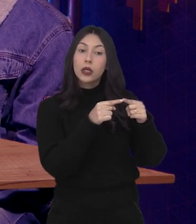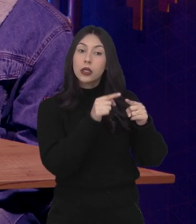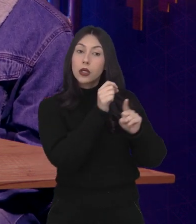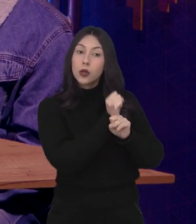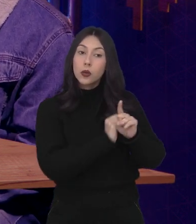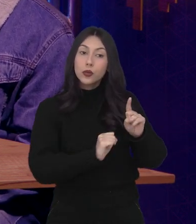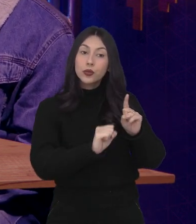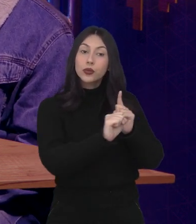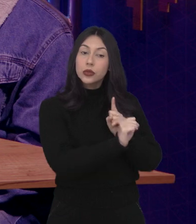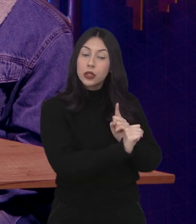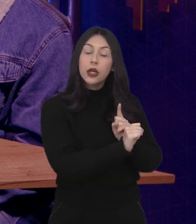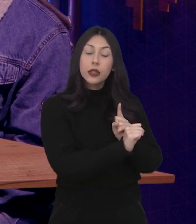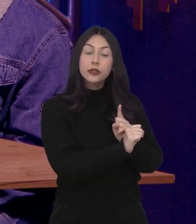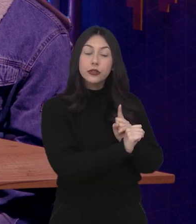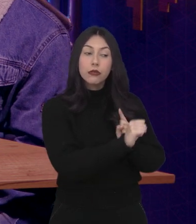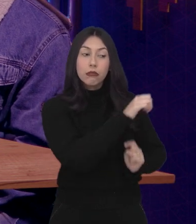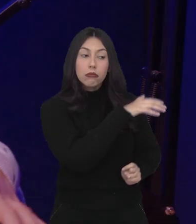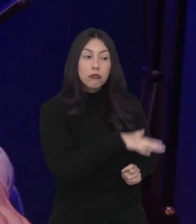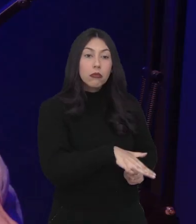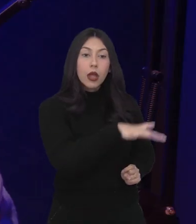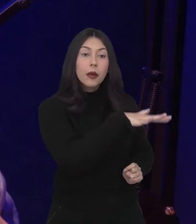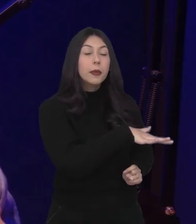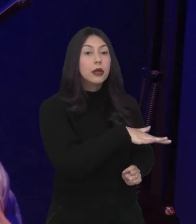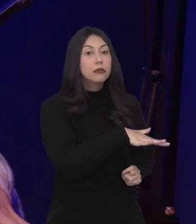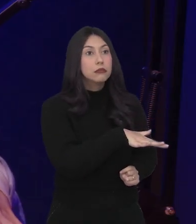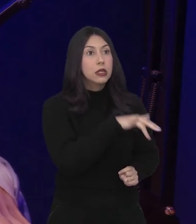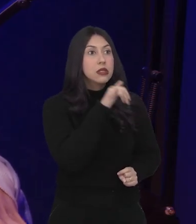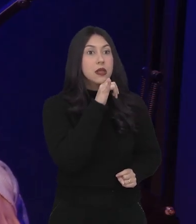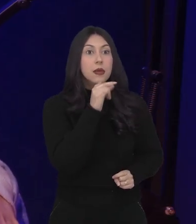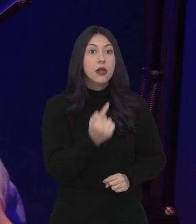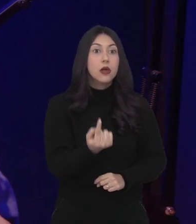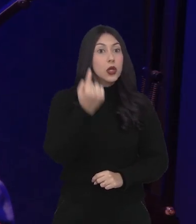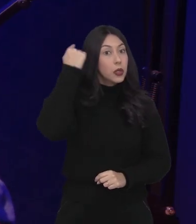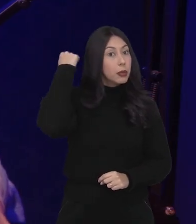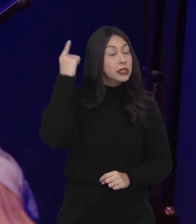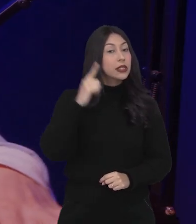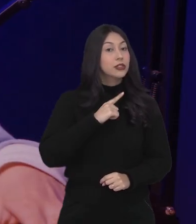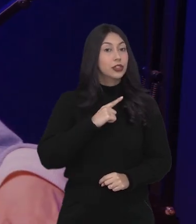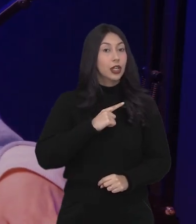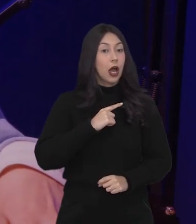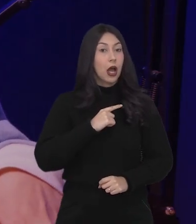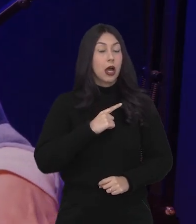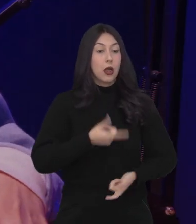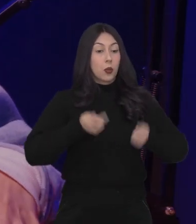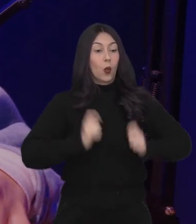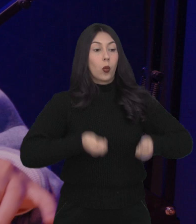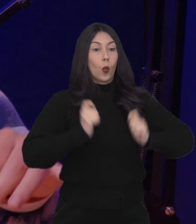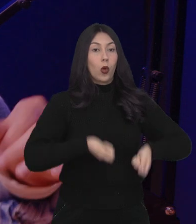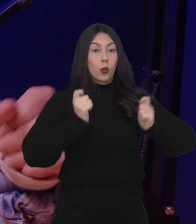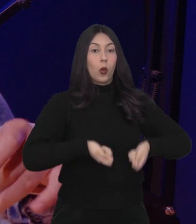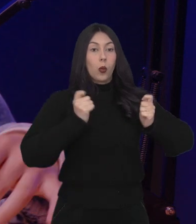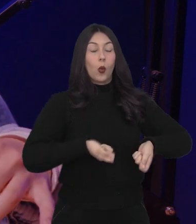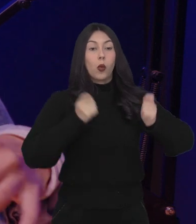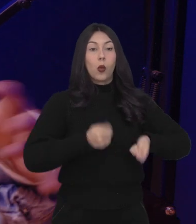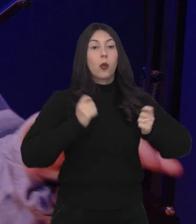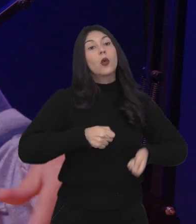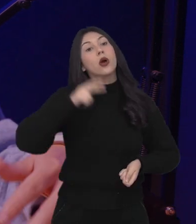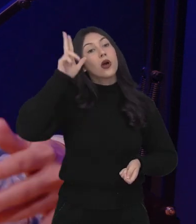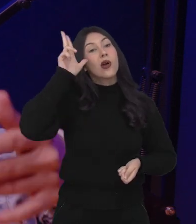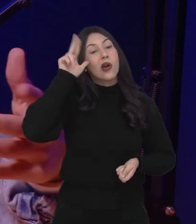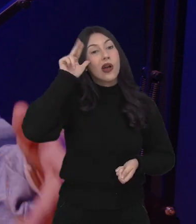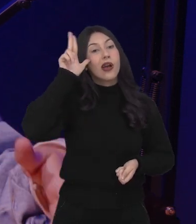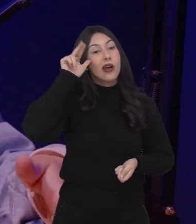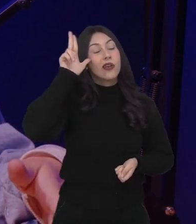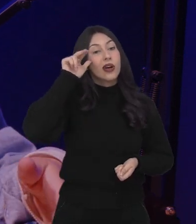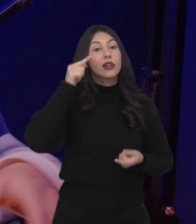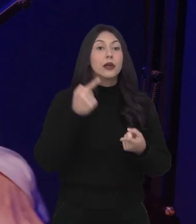à sociedade, né, em questão. Então, se naquela época tinha, então, a corrida de bigas, né, que eram essas carroças